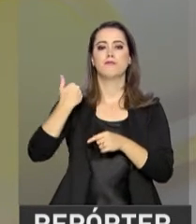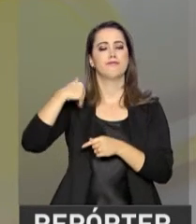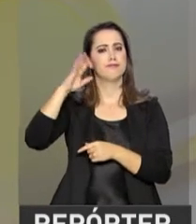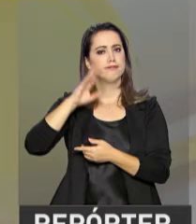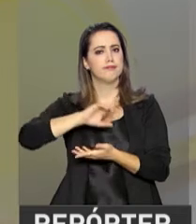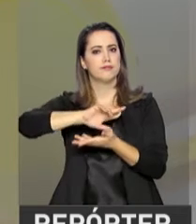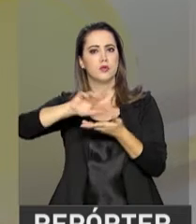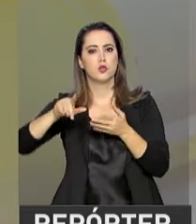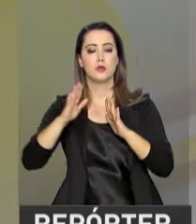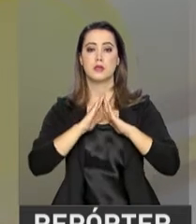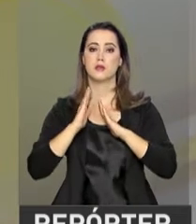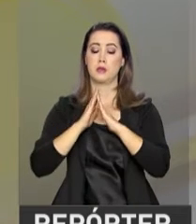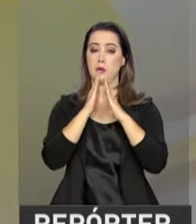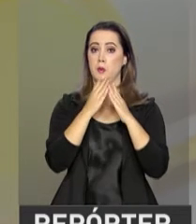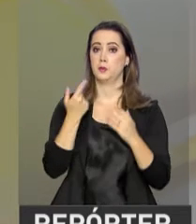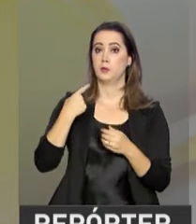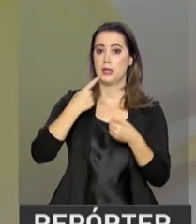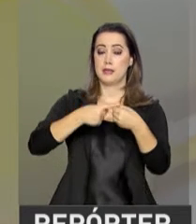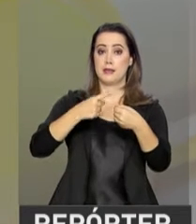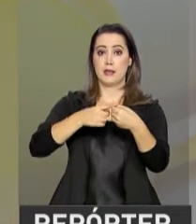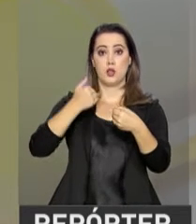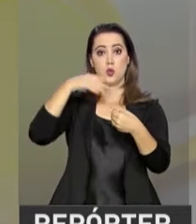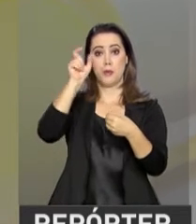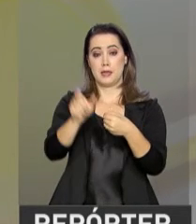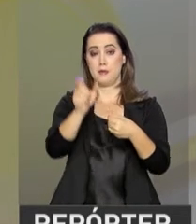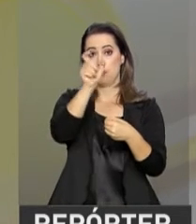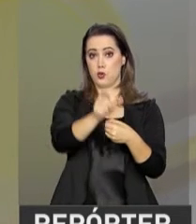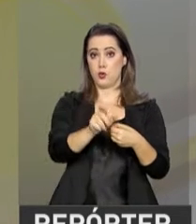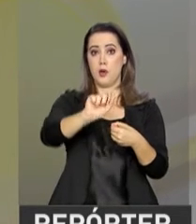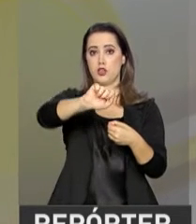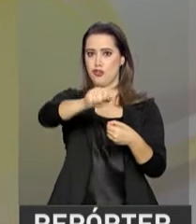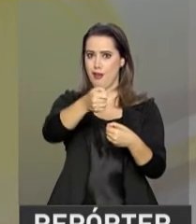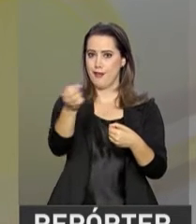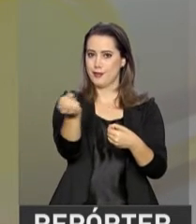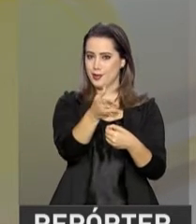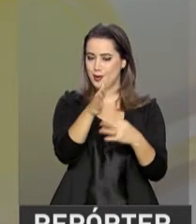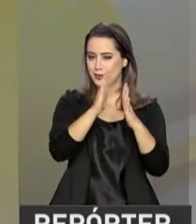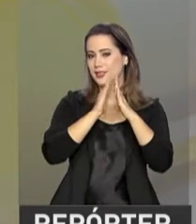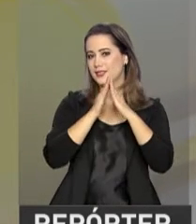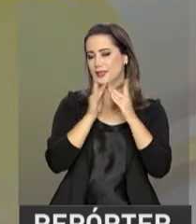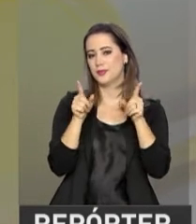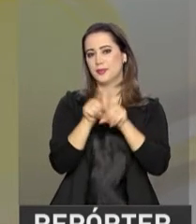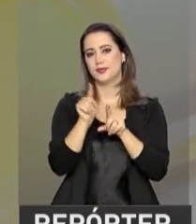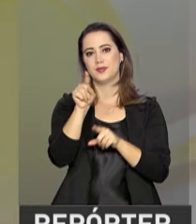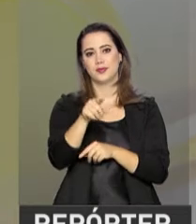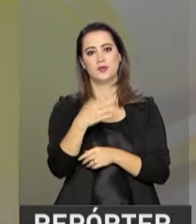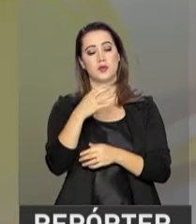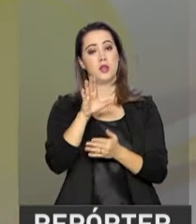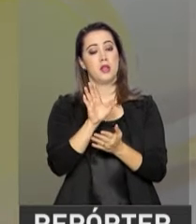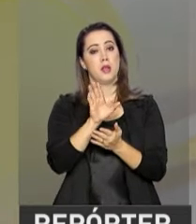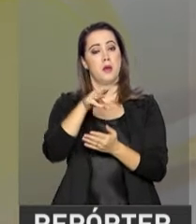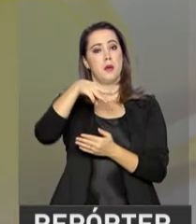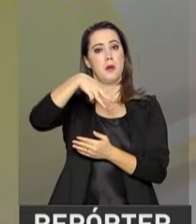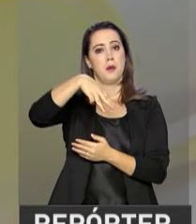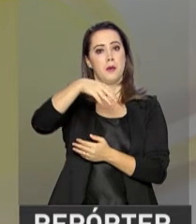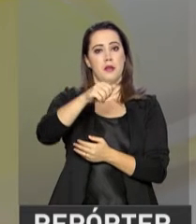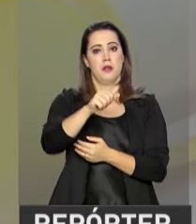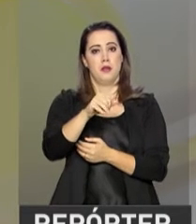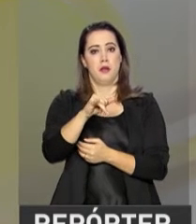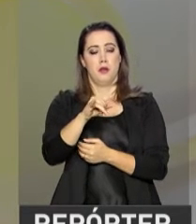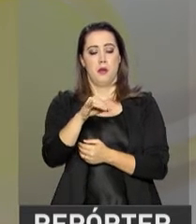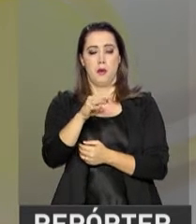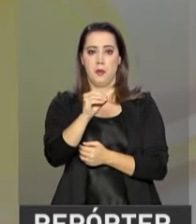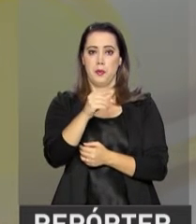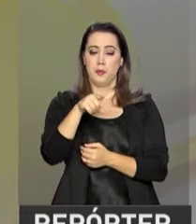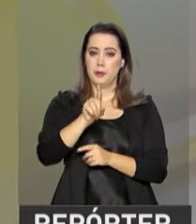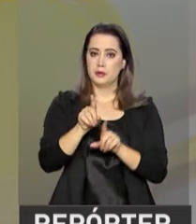unidades a cidade com maior número de pessoas atendidas nesta fase do programa e maceió todas as casas no